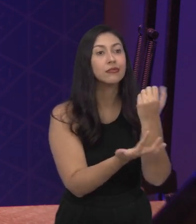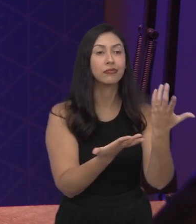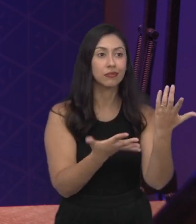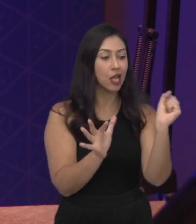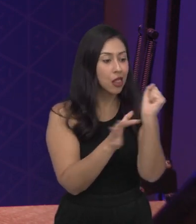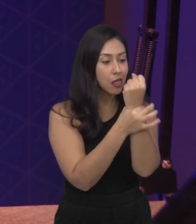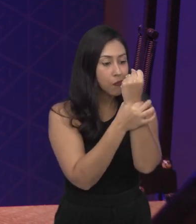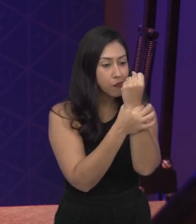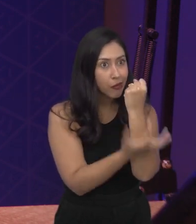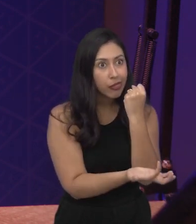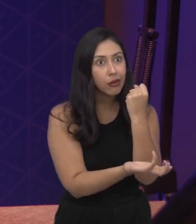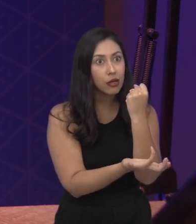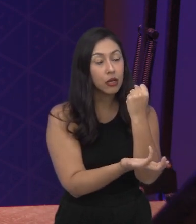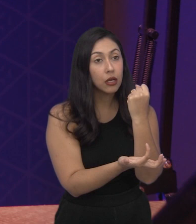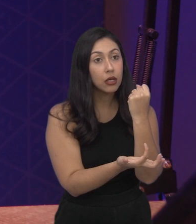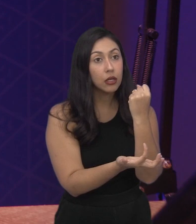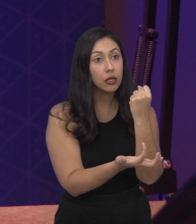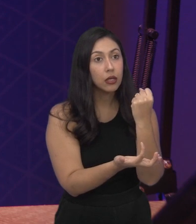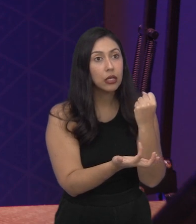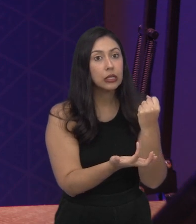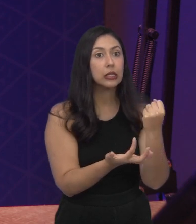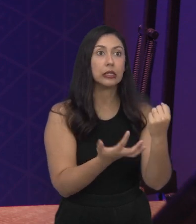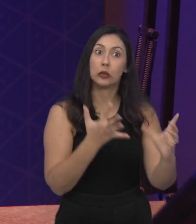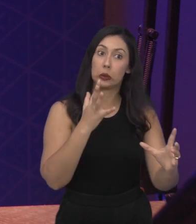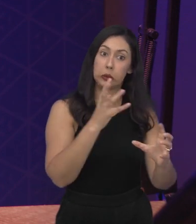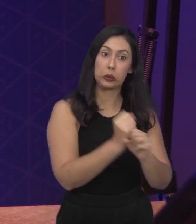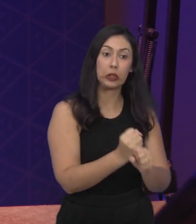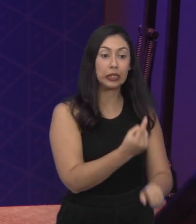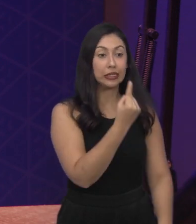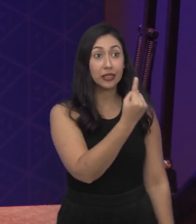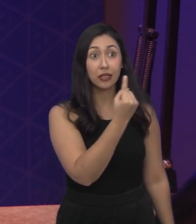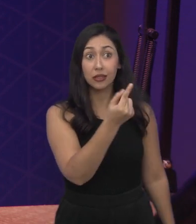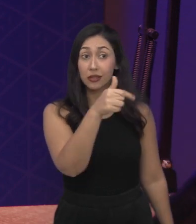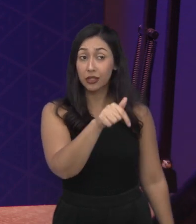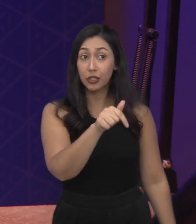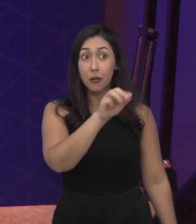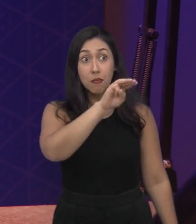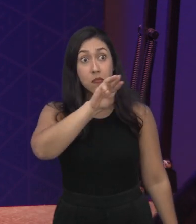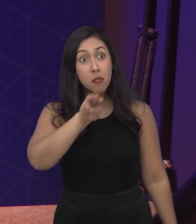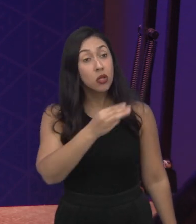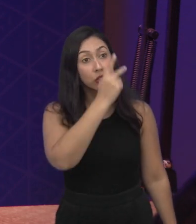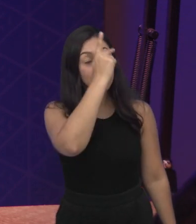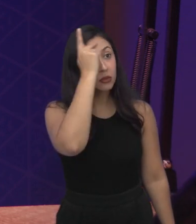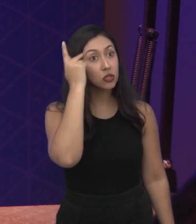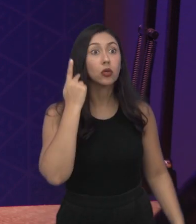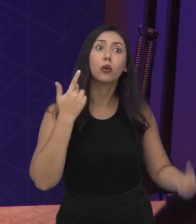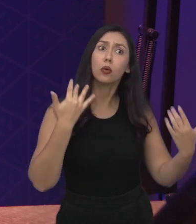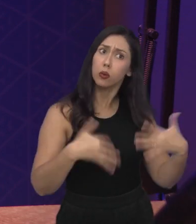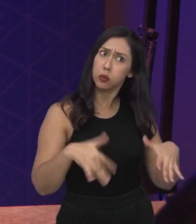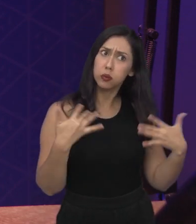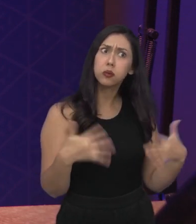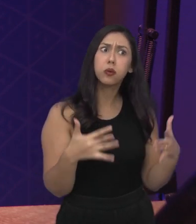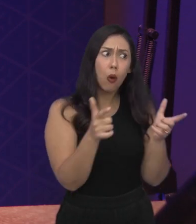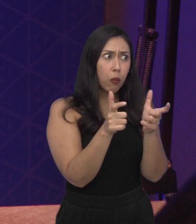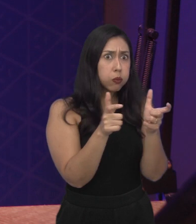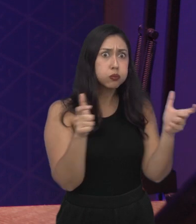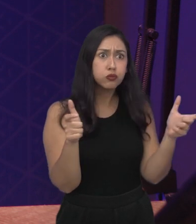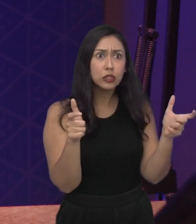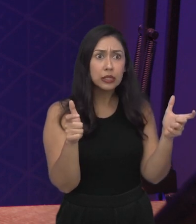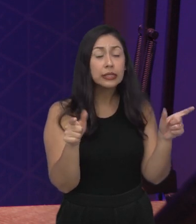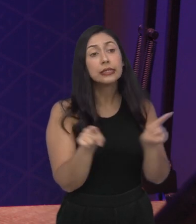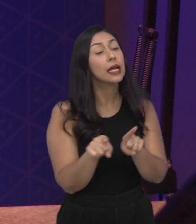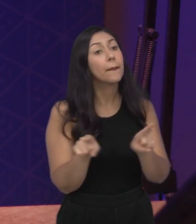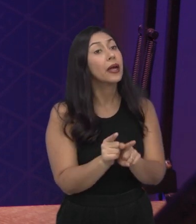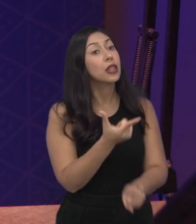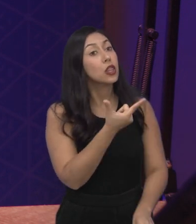alimentar. Militar não, insegurança alimentar, que é cerca de 117 milhões de pessoas, então é um número muito grande.